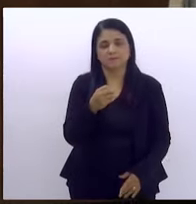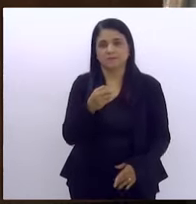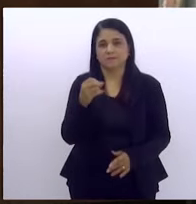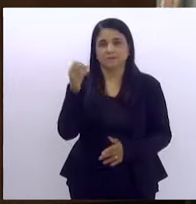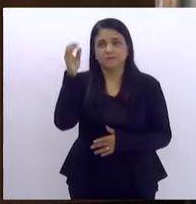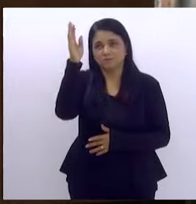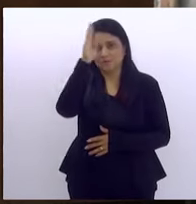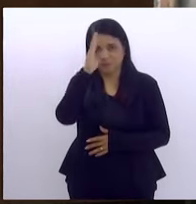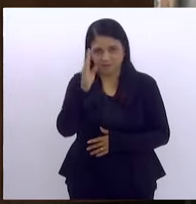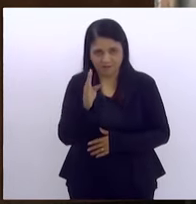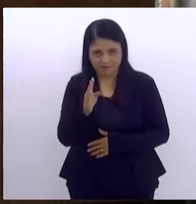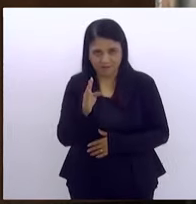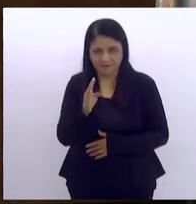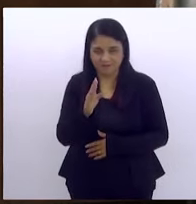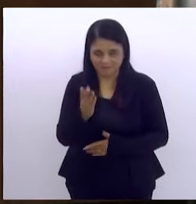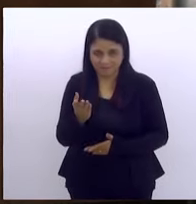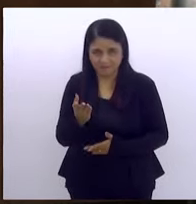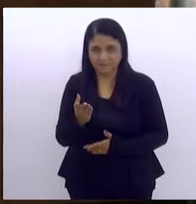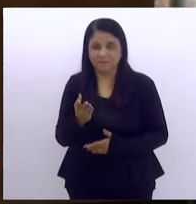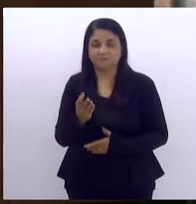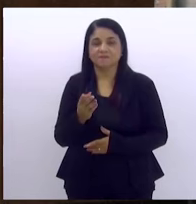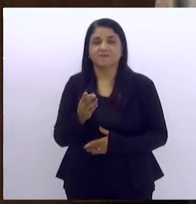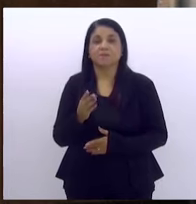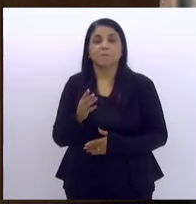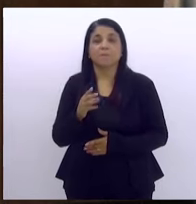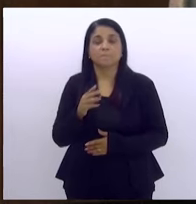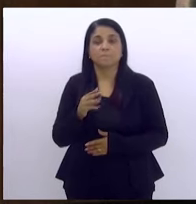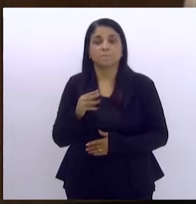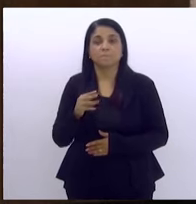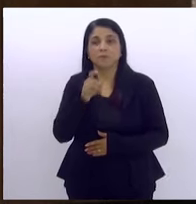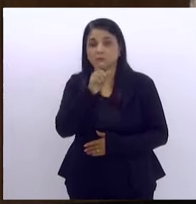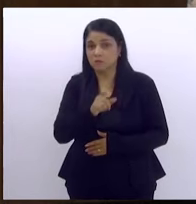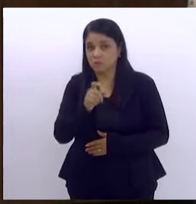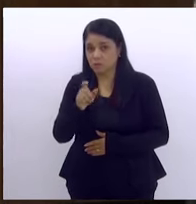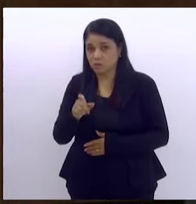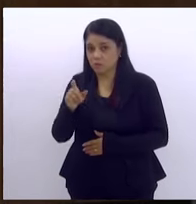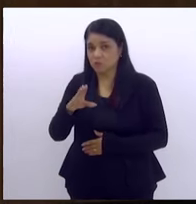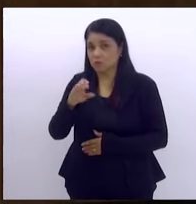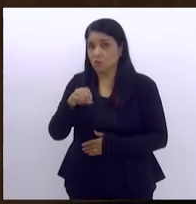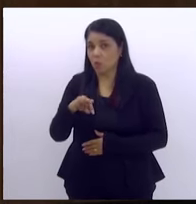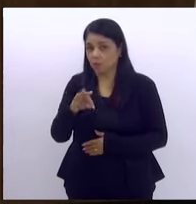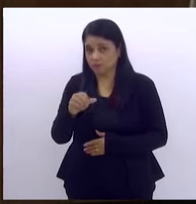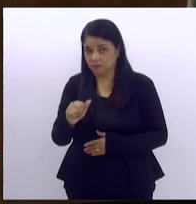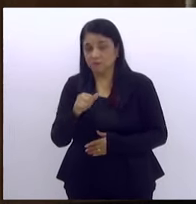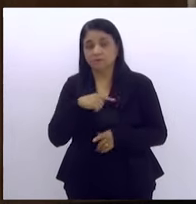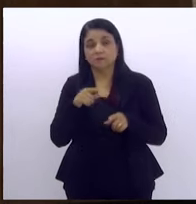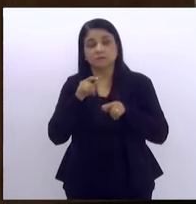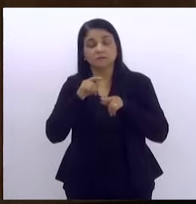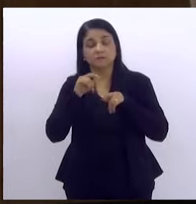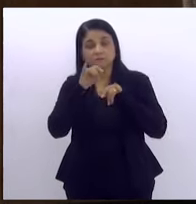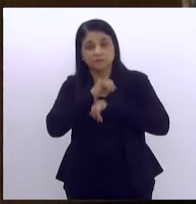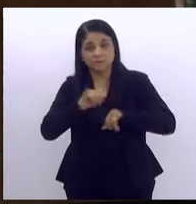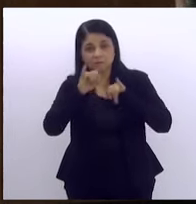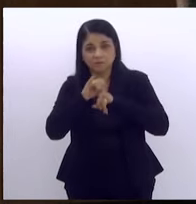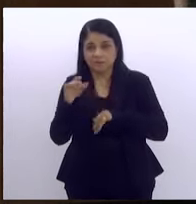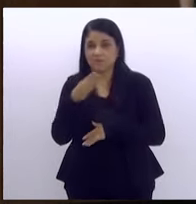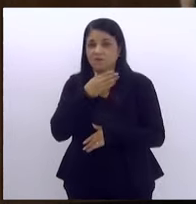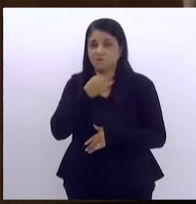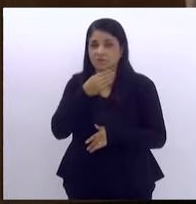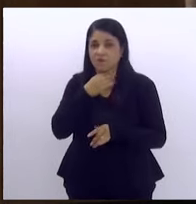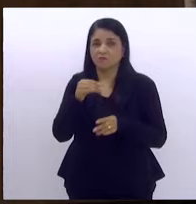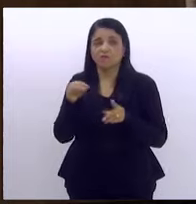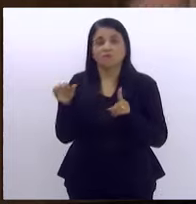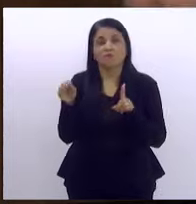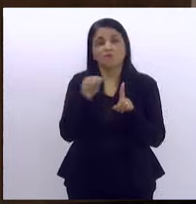país. Esse dispositivo da propalação de notícias falsas também dá conta da vulnerabilização